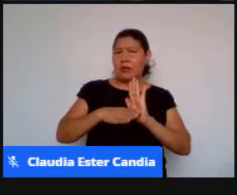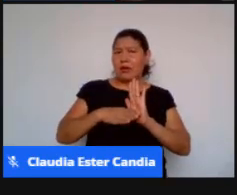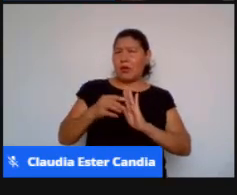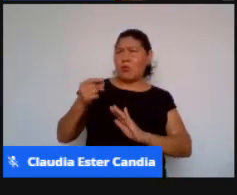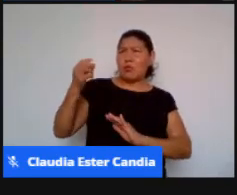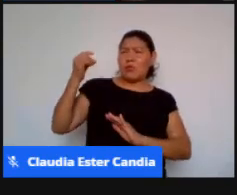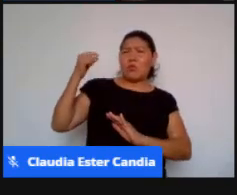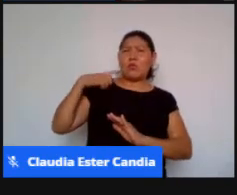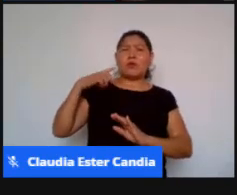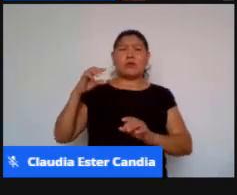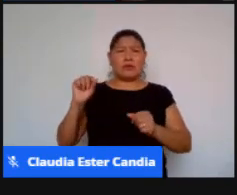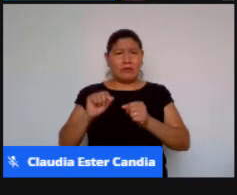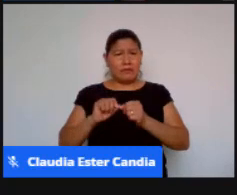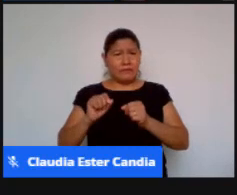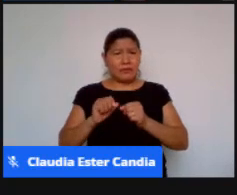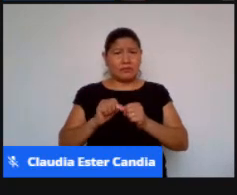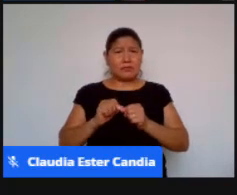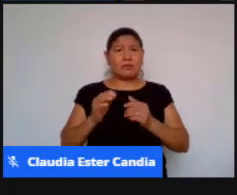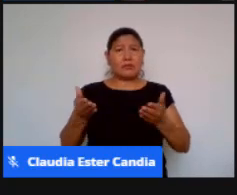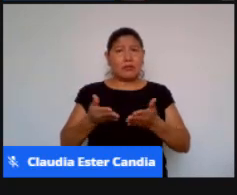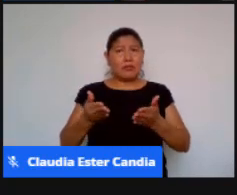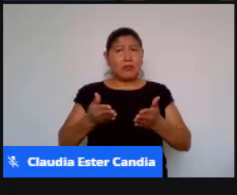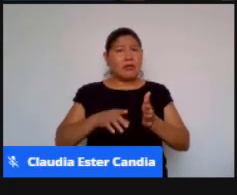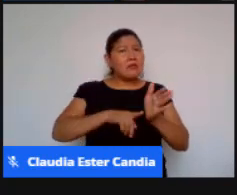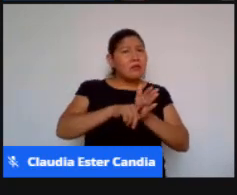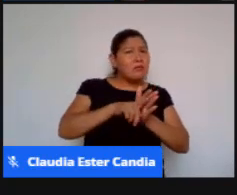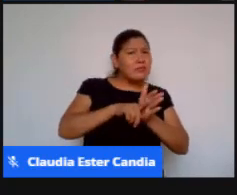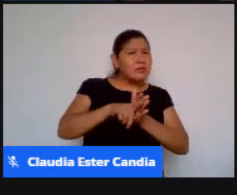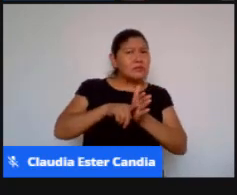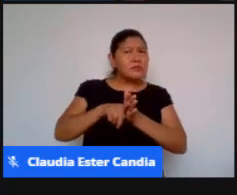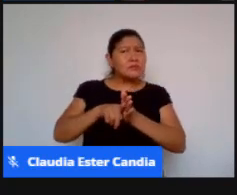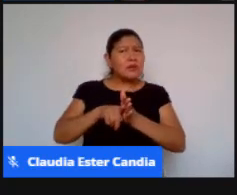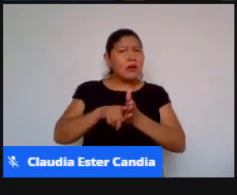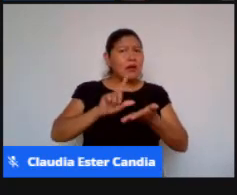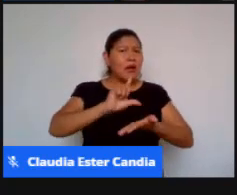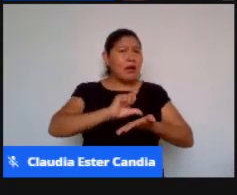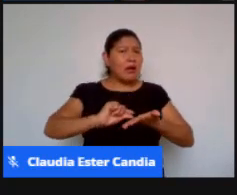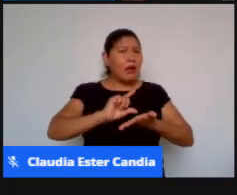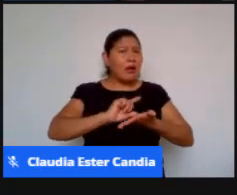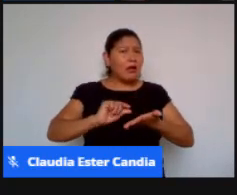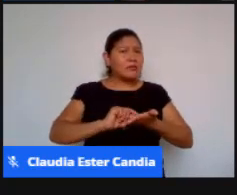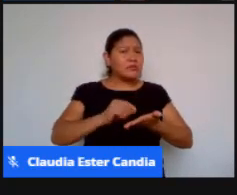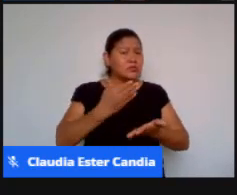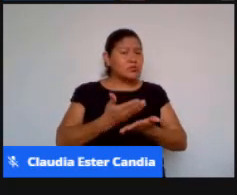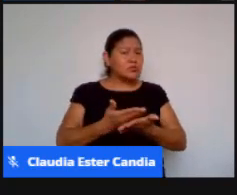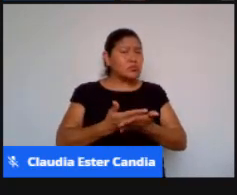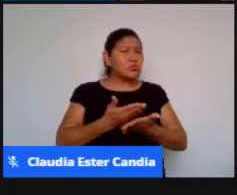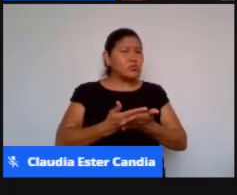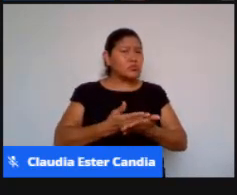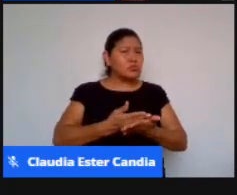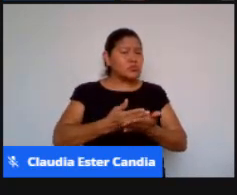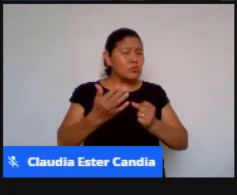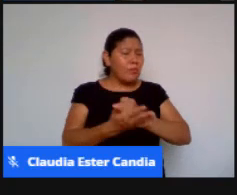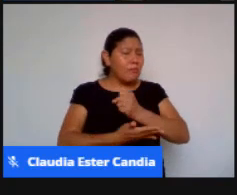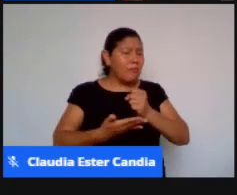lida e busquem artigos que falem sobre isso para vocês entenderem como foi essa construção da base, aqueles que